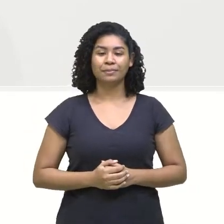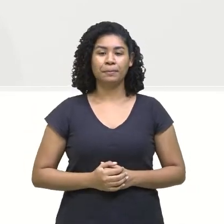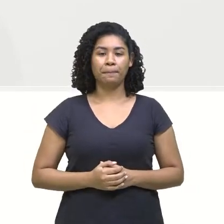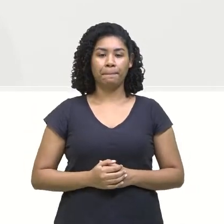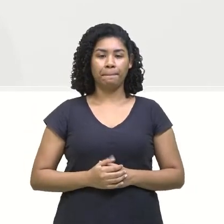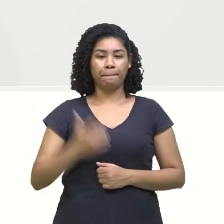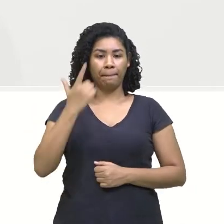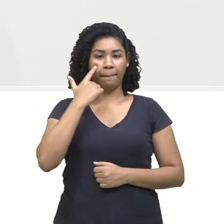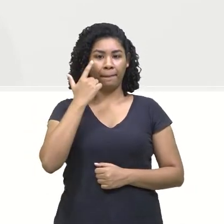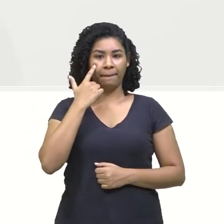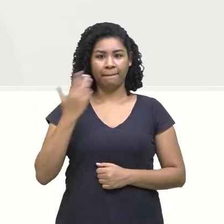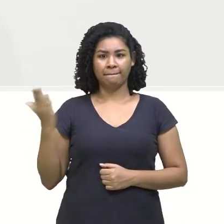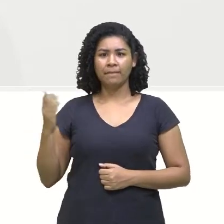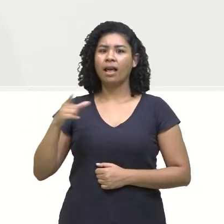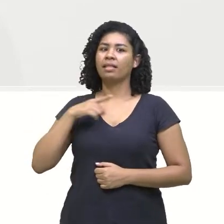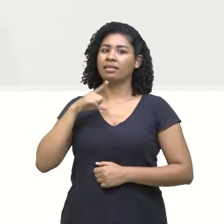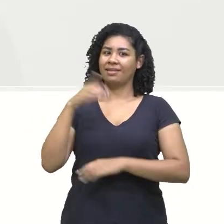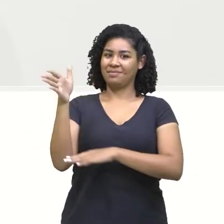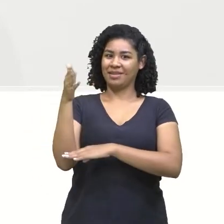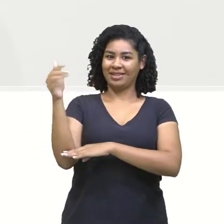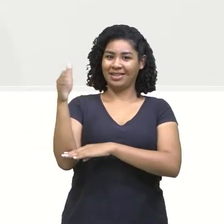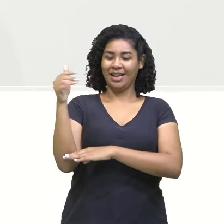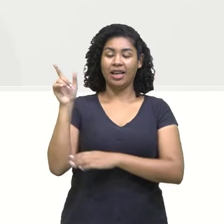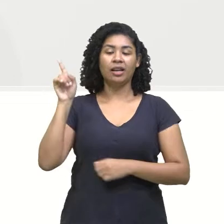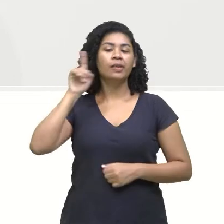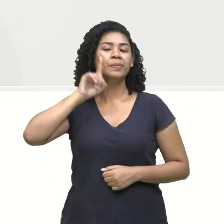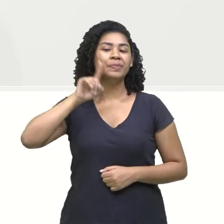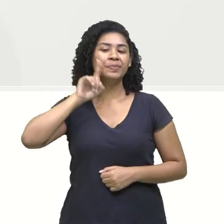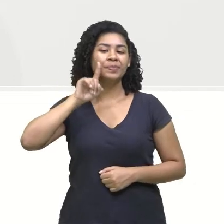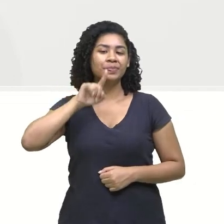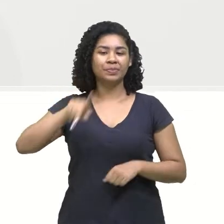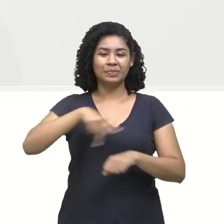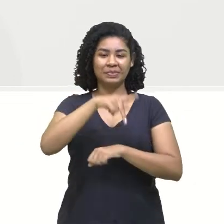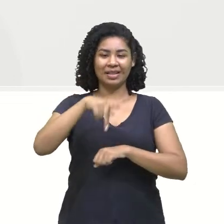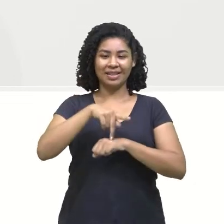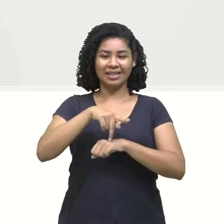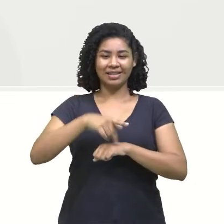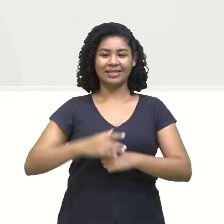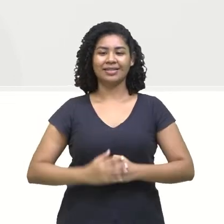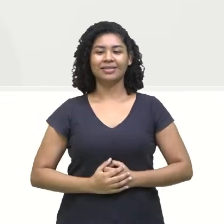Aqui, olha só, já tá a bandeira bem aqui embaixo, né? Estados Unidos.